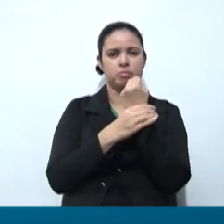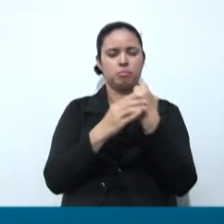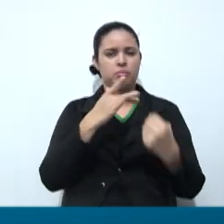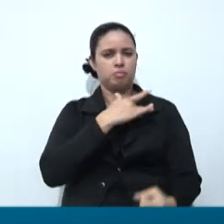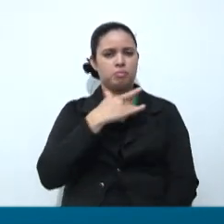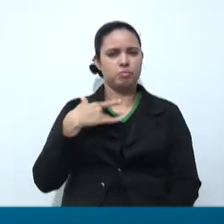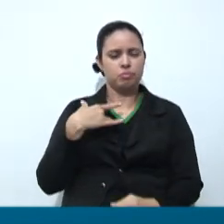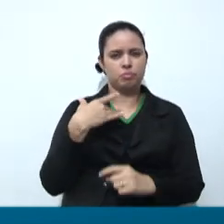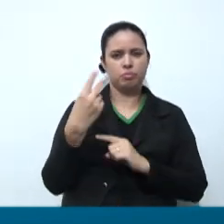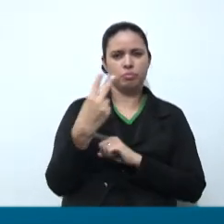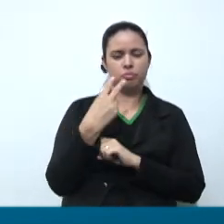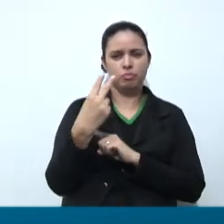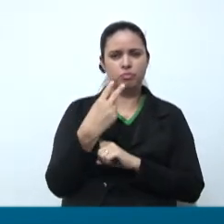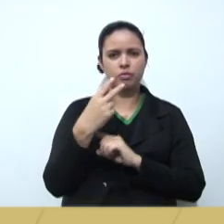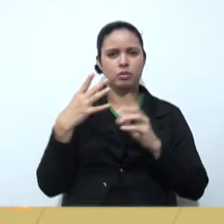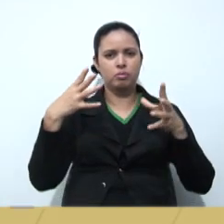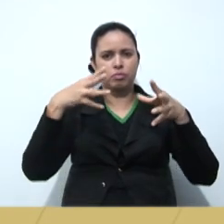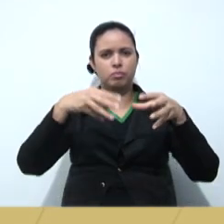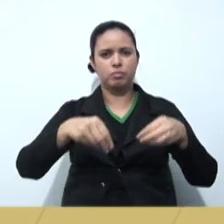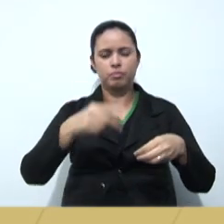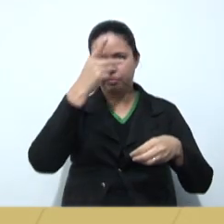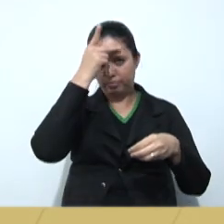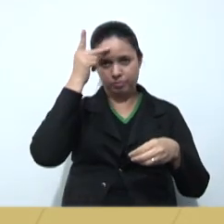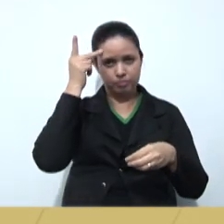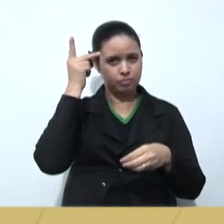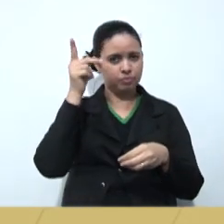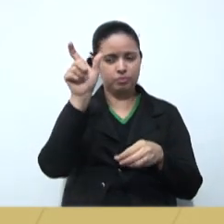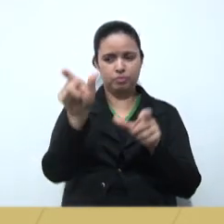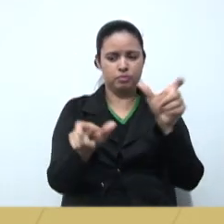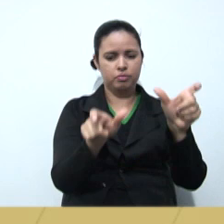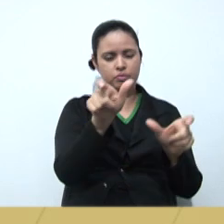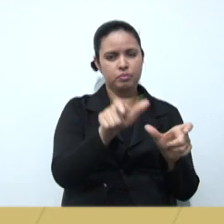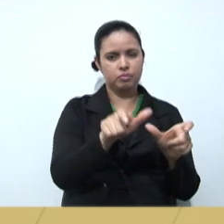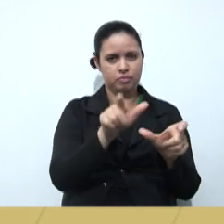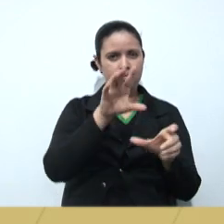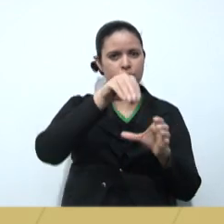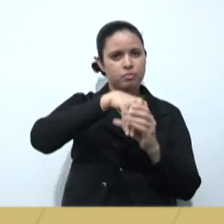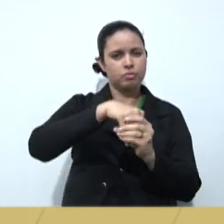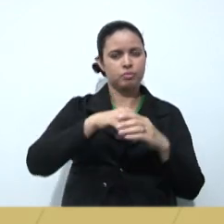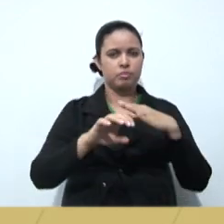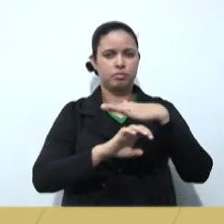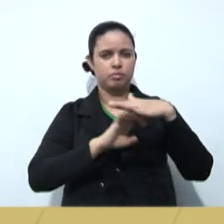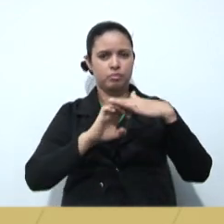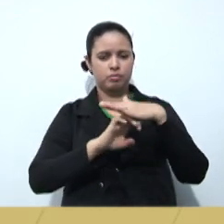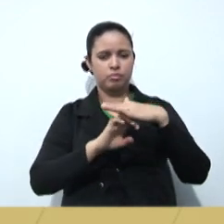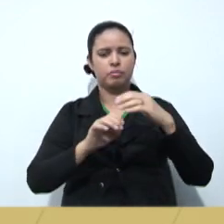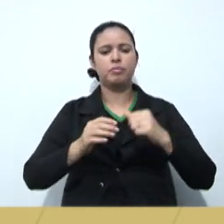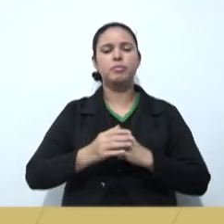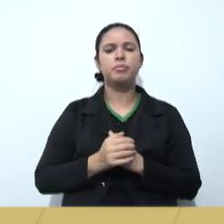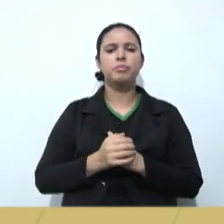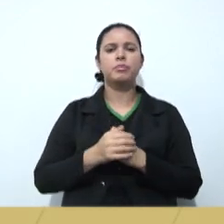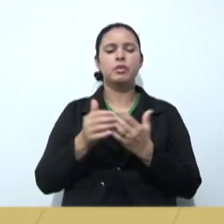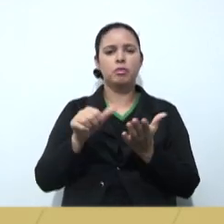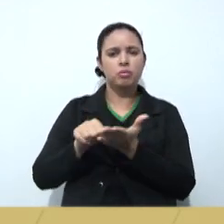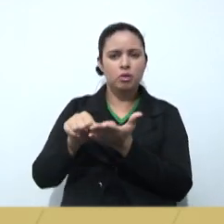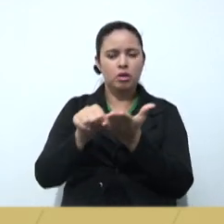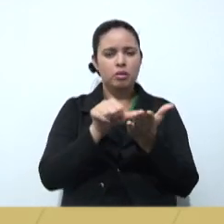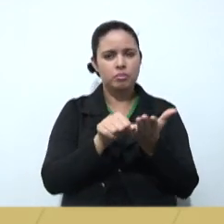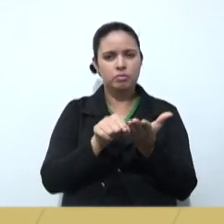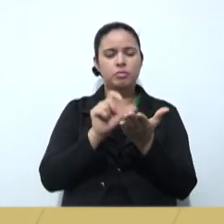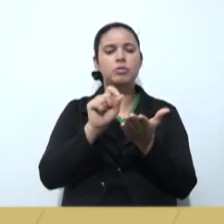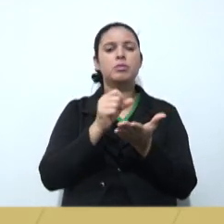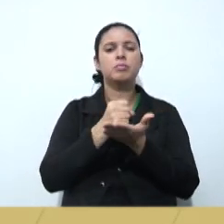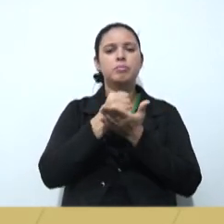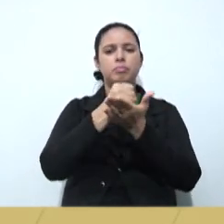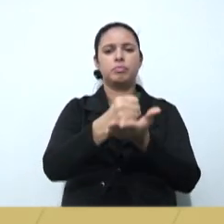para todos os trabalhadores. Os colaboradores são uma parte atuante desse processo, pois a CIPA busca